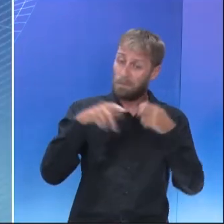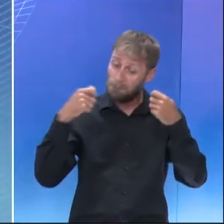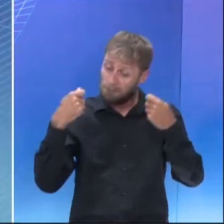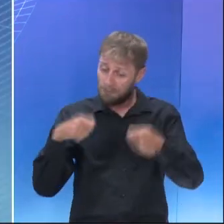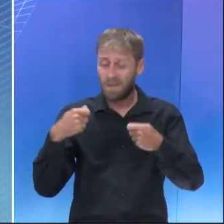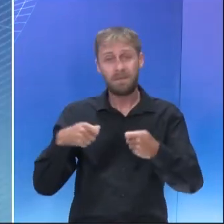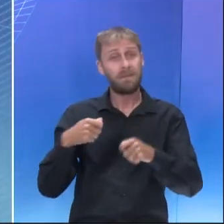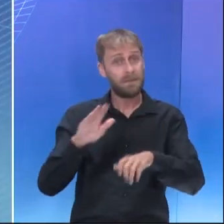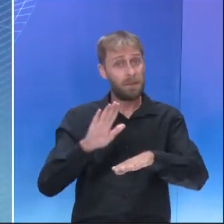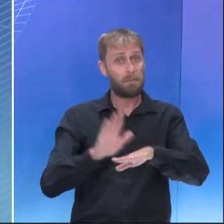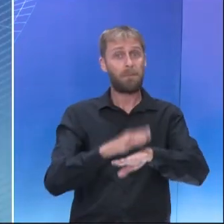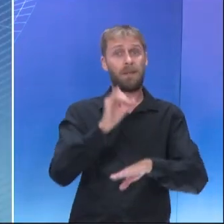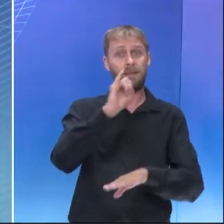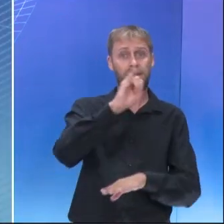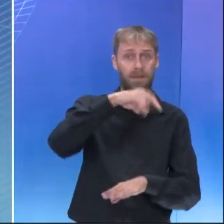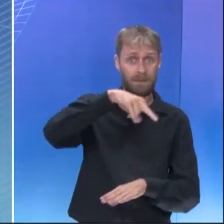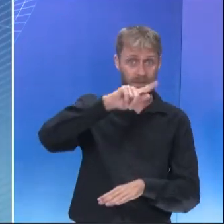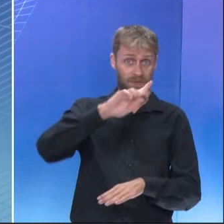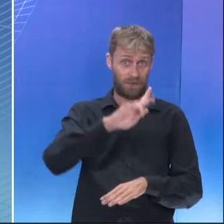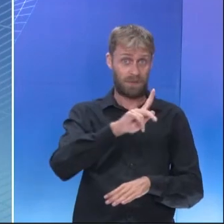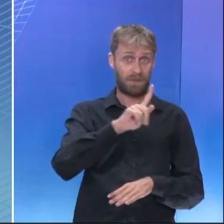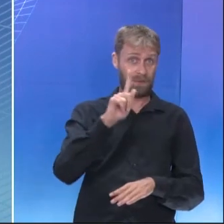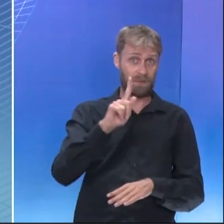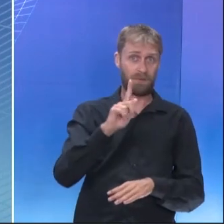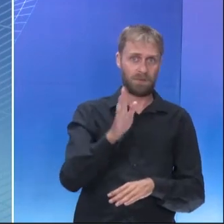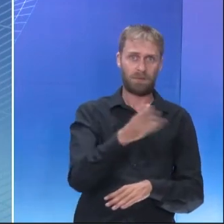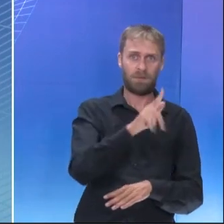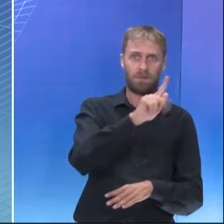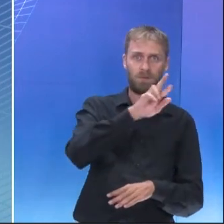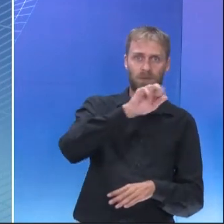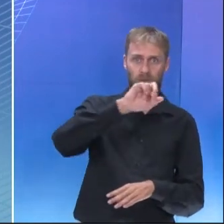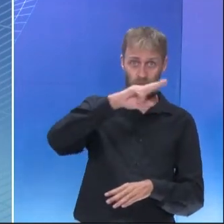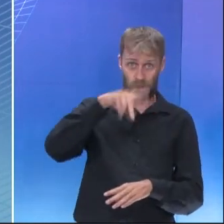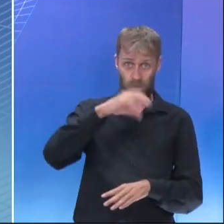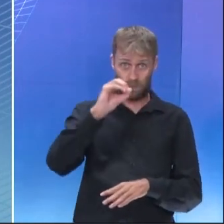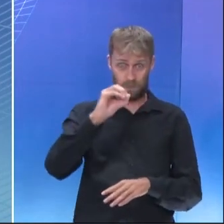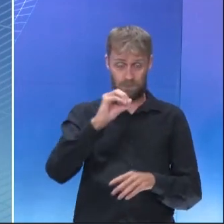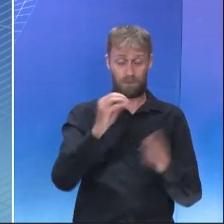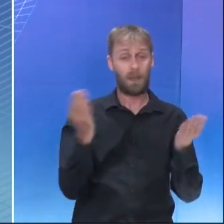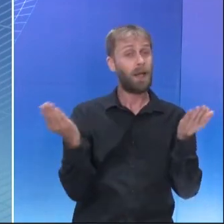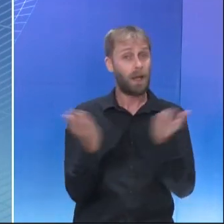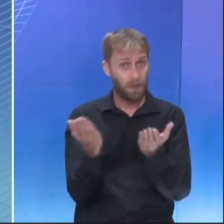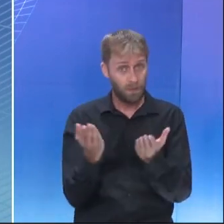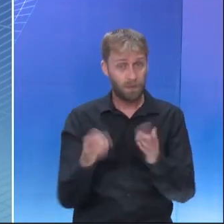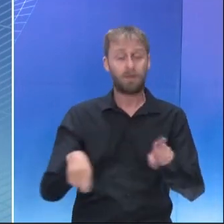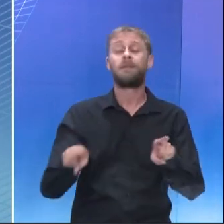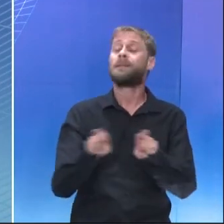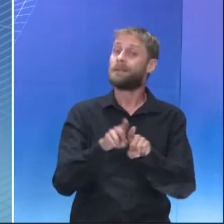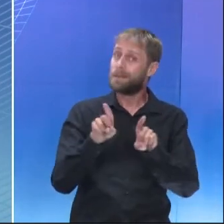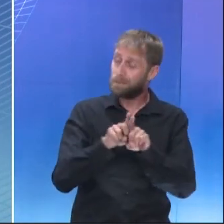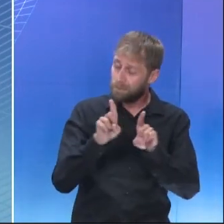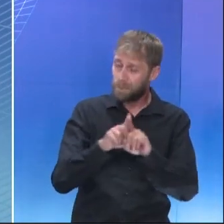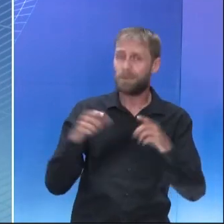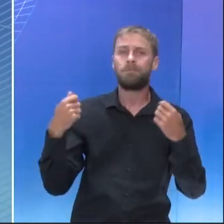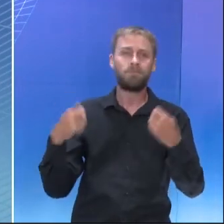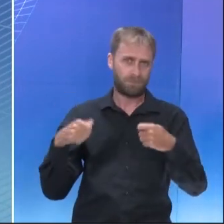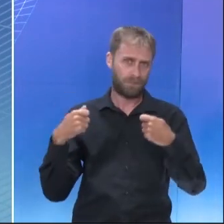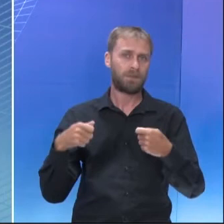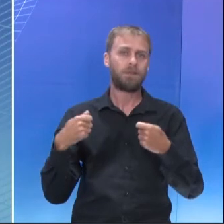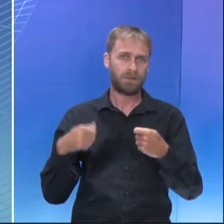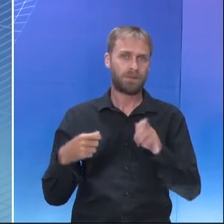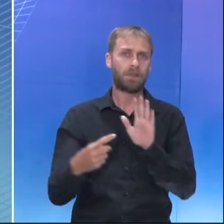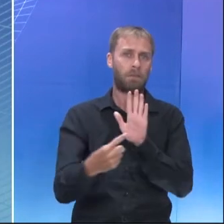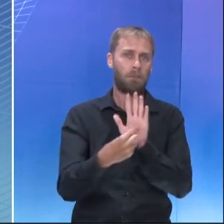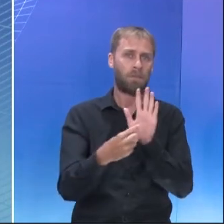seja acrescido ing, o infinitivo também tem alguns verbos que exigem que seja infinitivo, que não